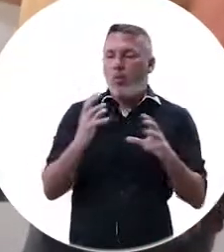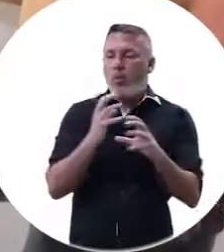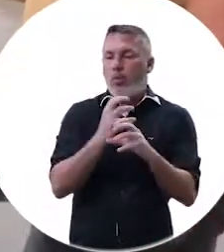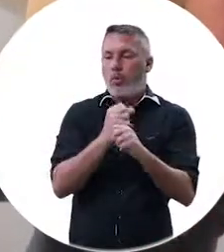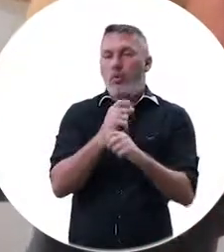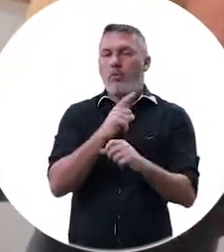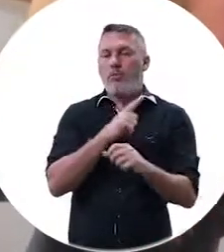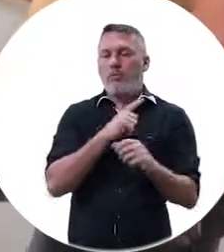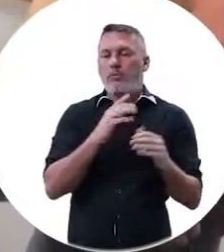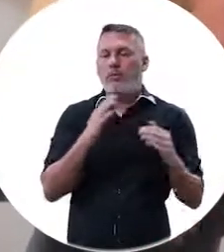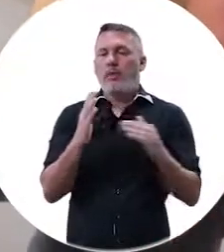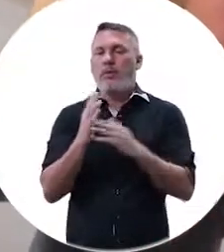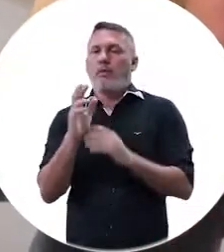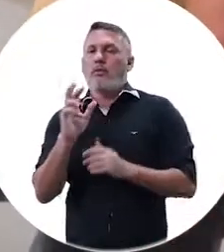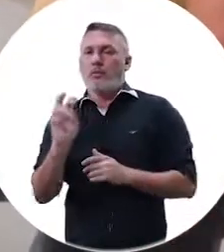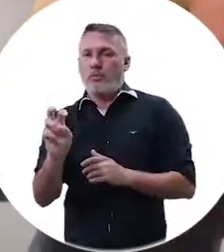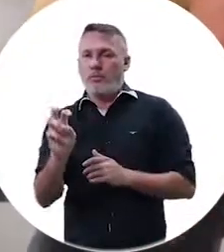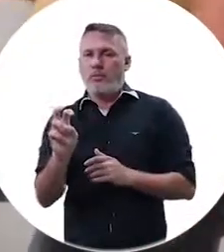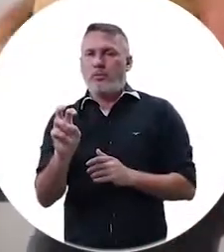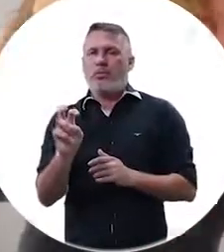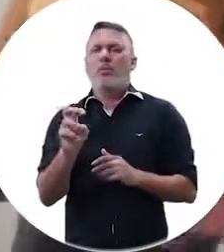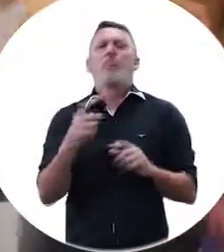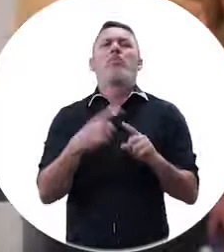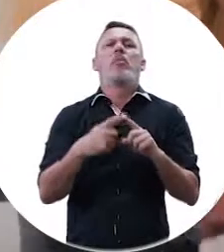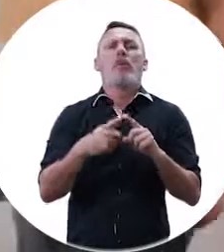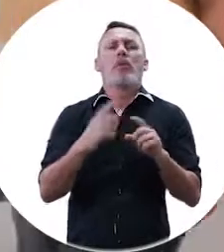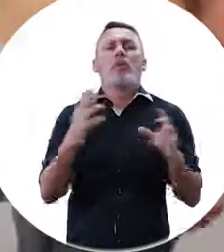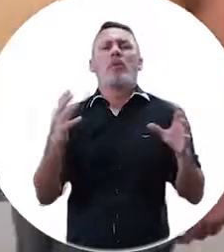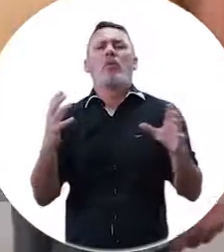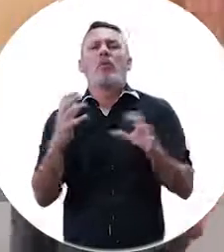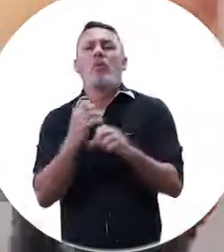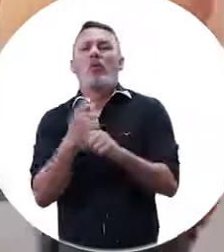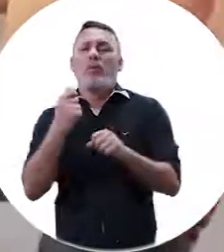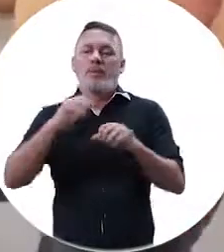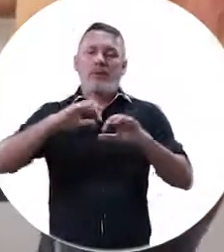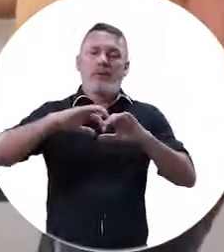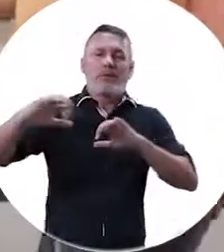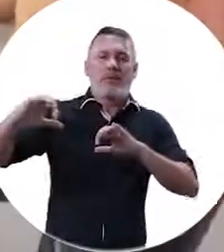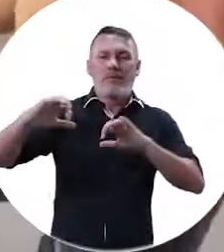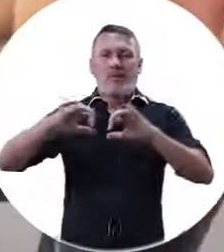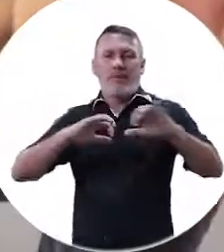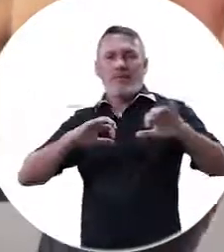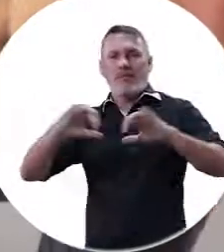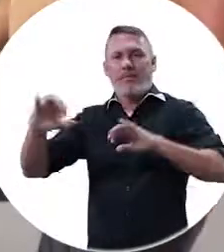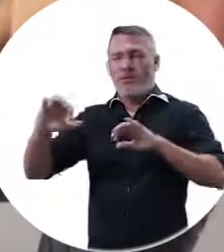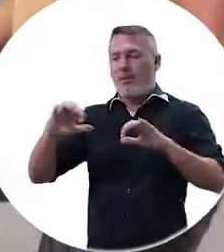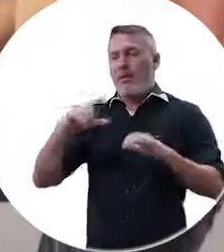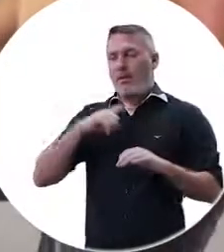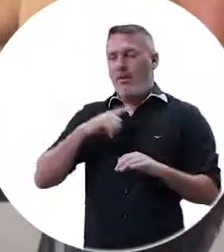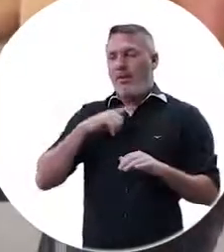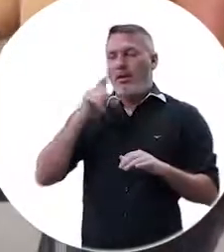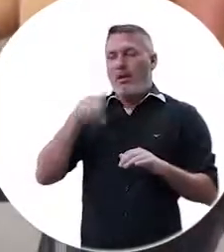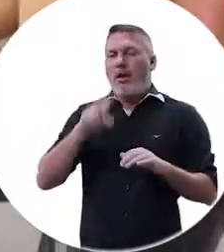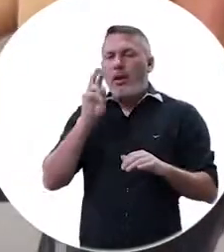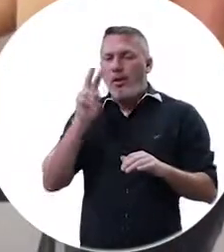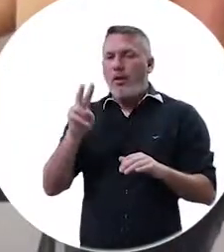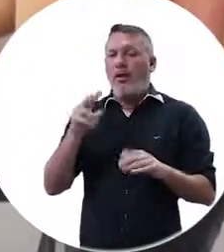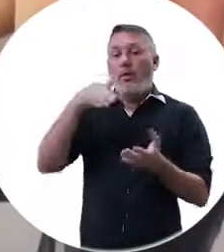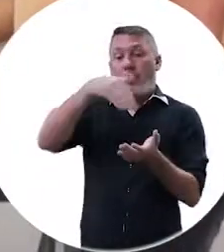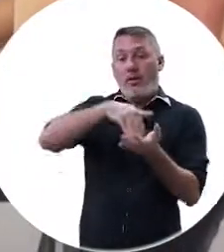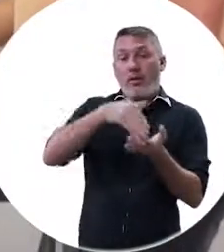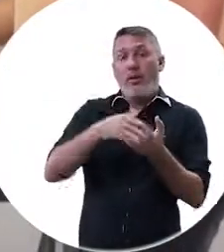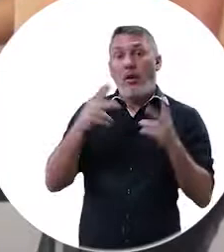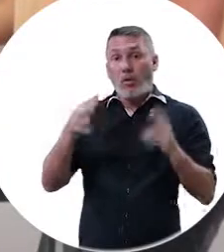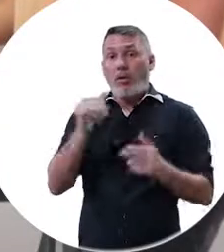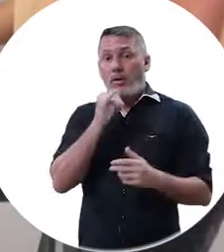2, 3, 4 e 5. A gente faz isso para diferenciar essa molécula dessa aqui. Porque essa aqui também,